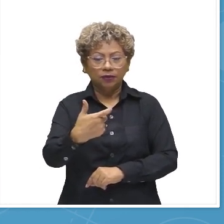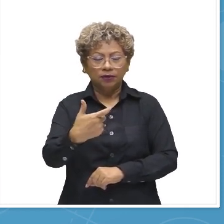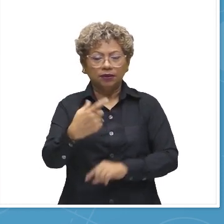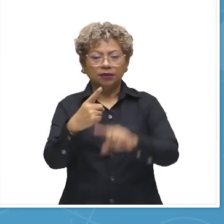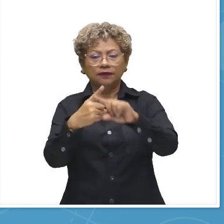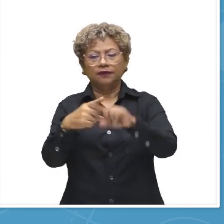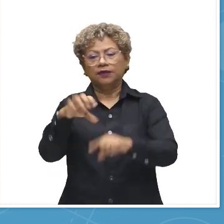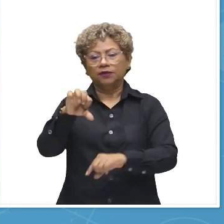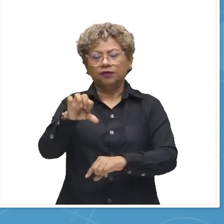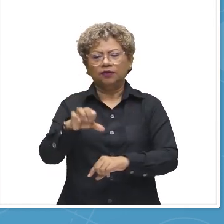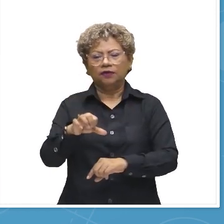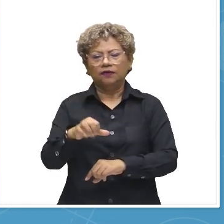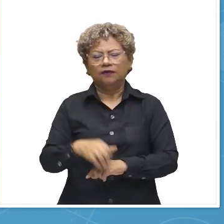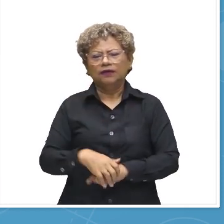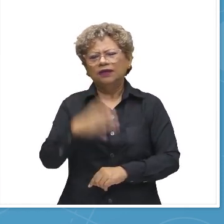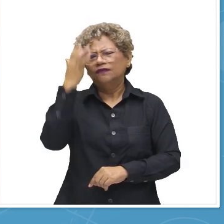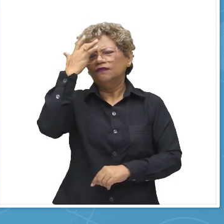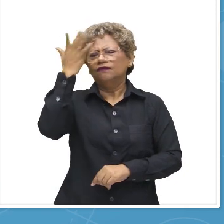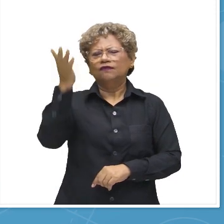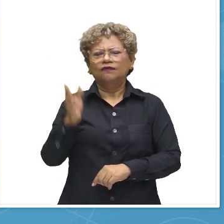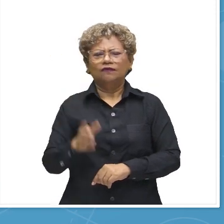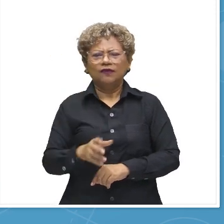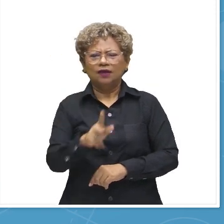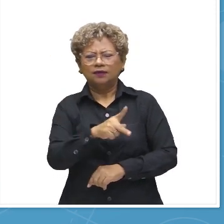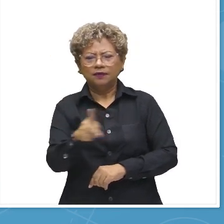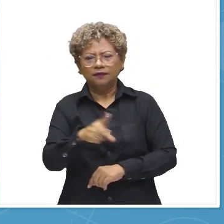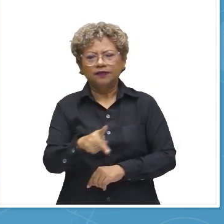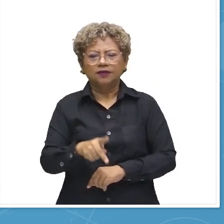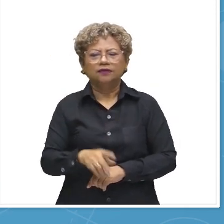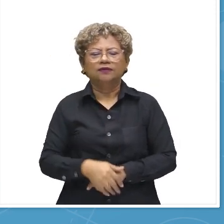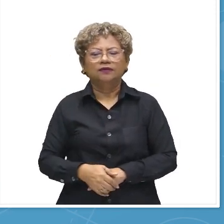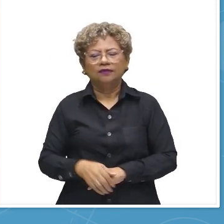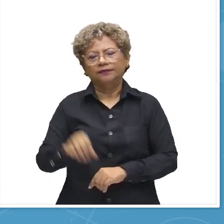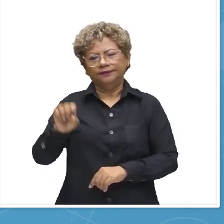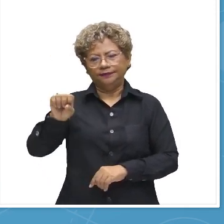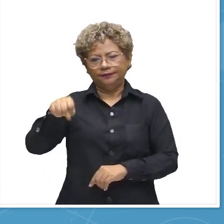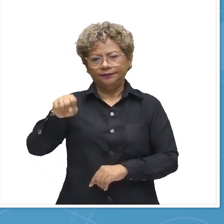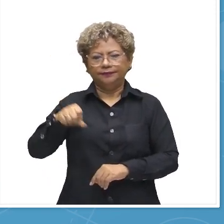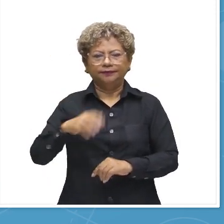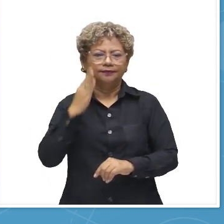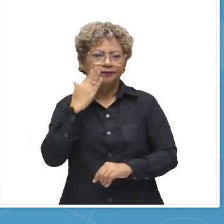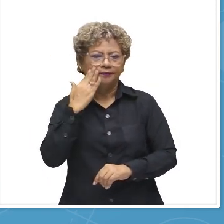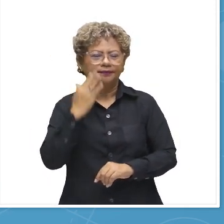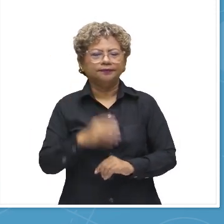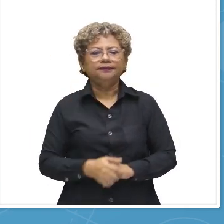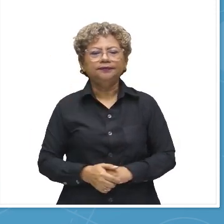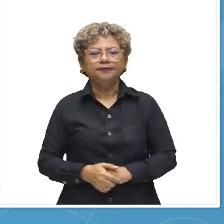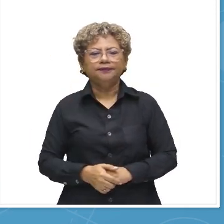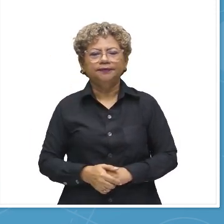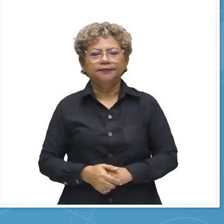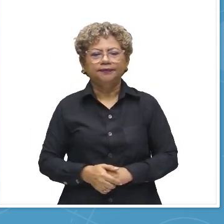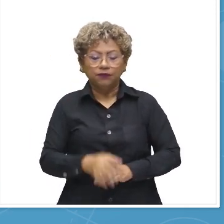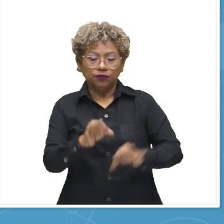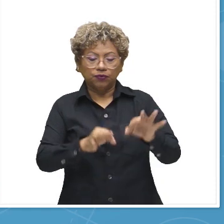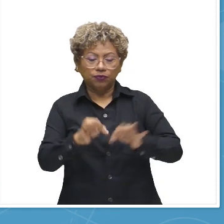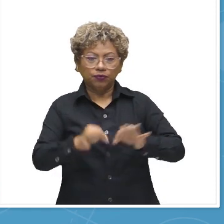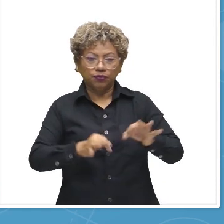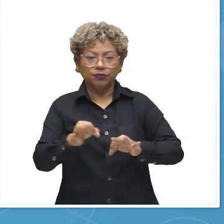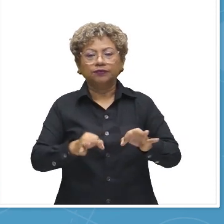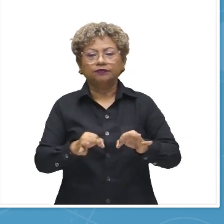Só. Olha como é que vai ficar. Vamos multiplicar 27 vezes 4. Então, 4 vezes 7, 28, vai